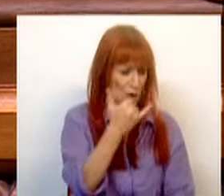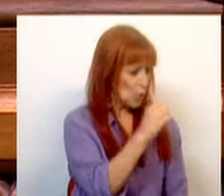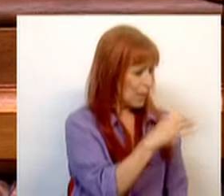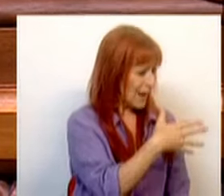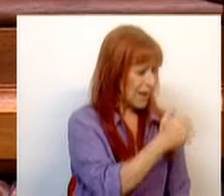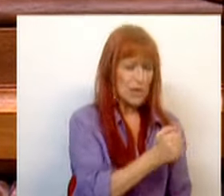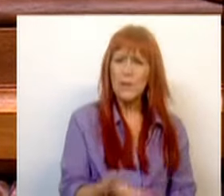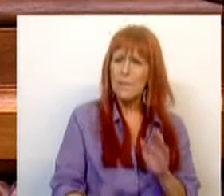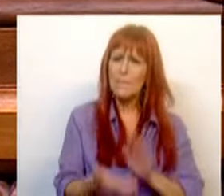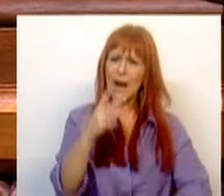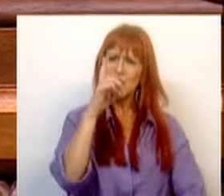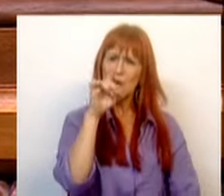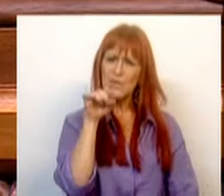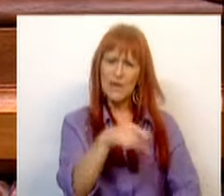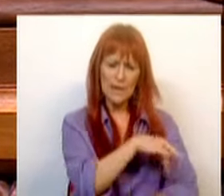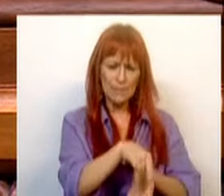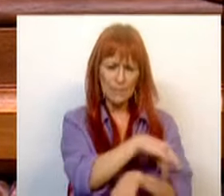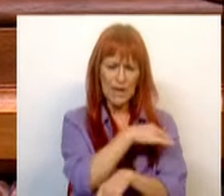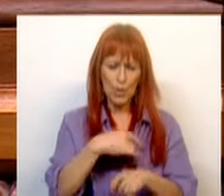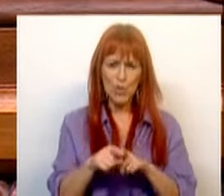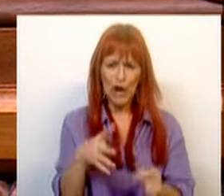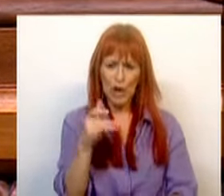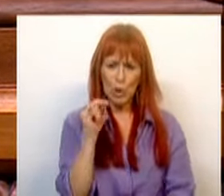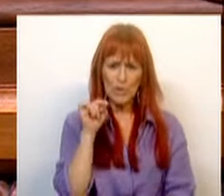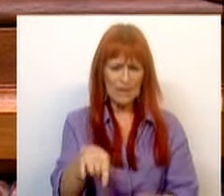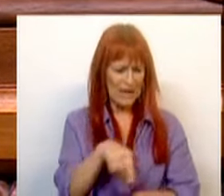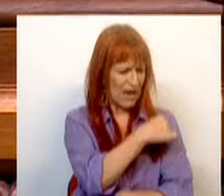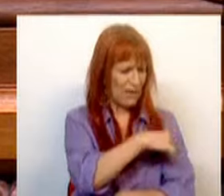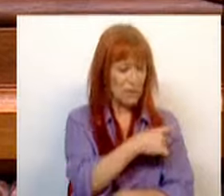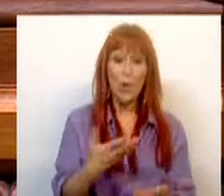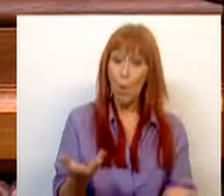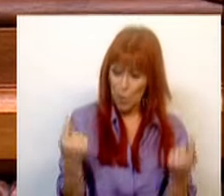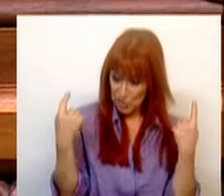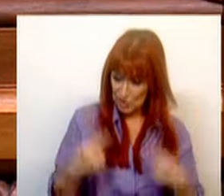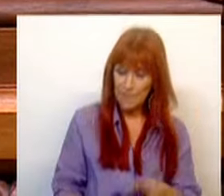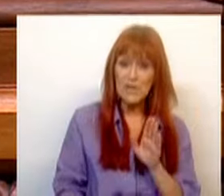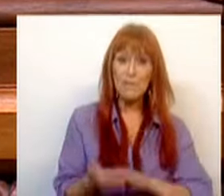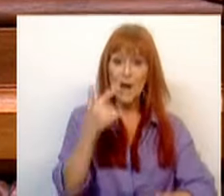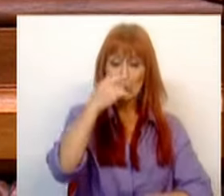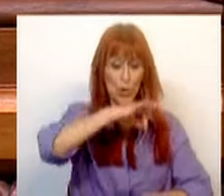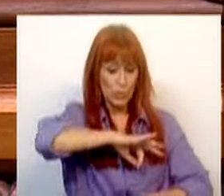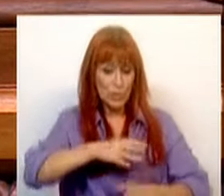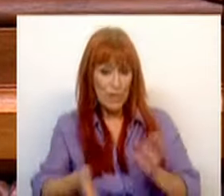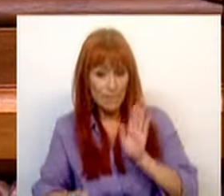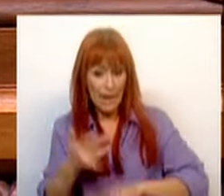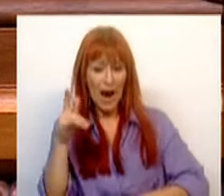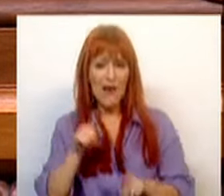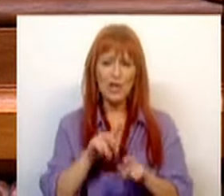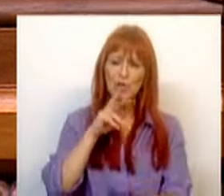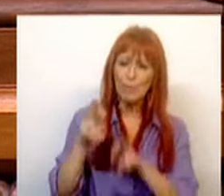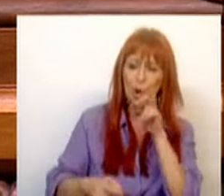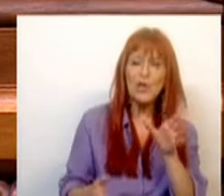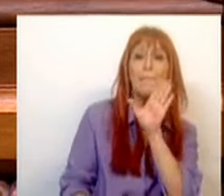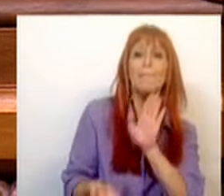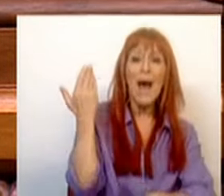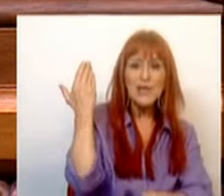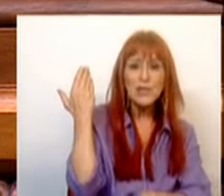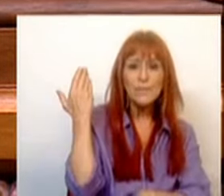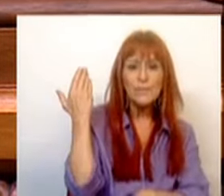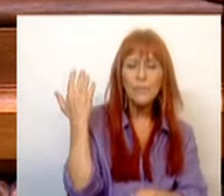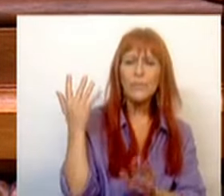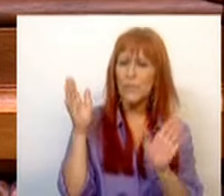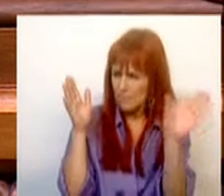quais mais de 6 mil médicos e 12 mil enfermeiros. Temos hoje mais profissionais para mais resposta.